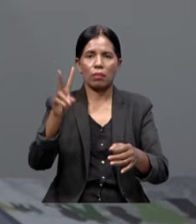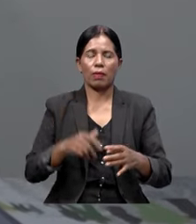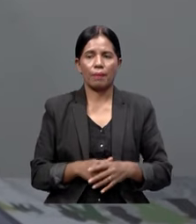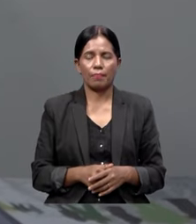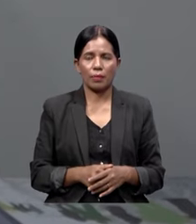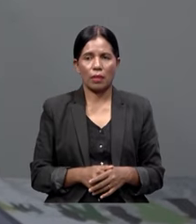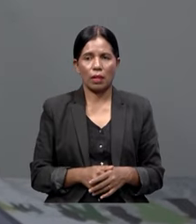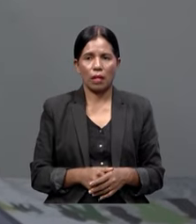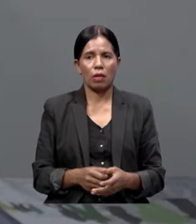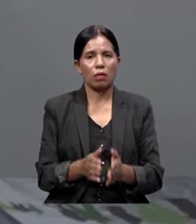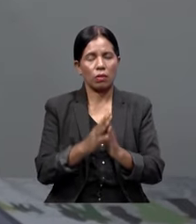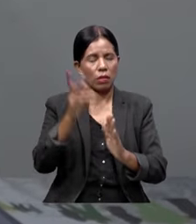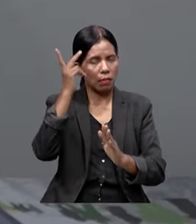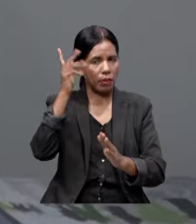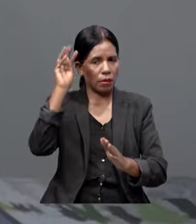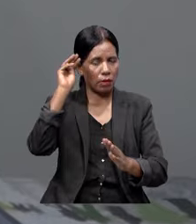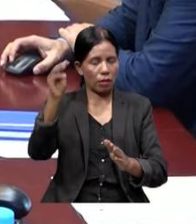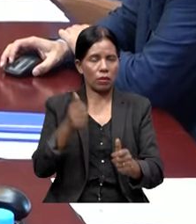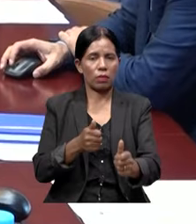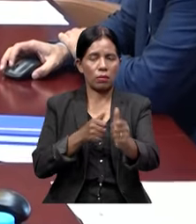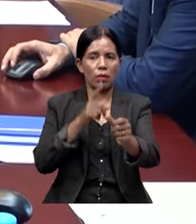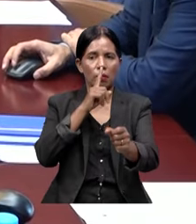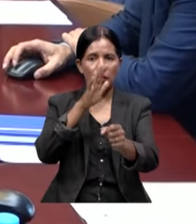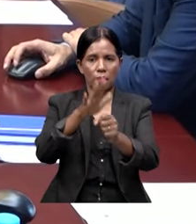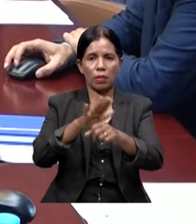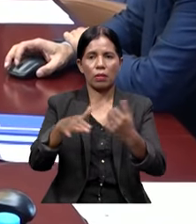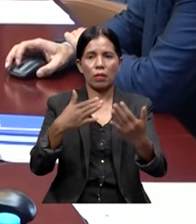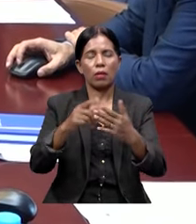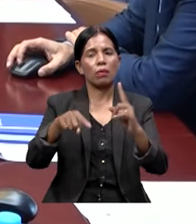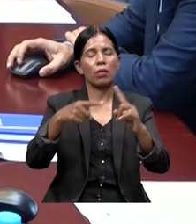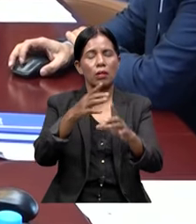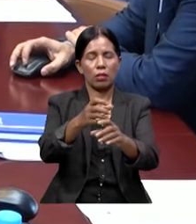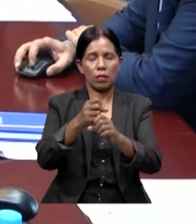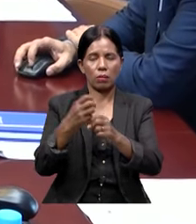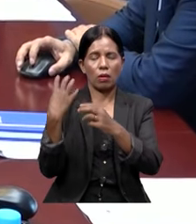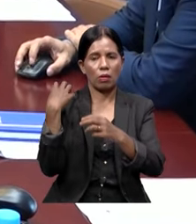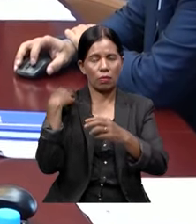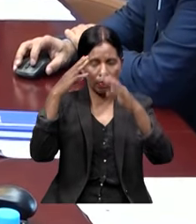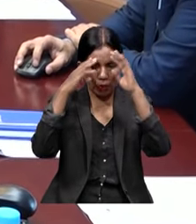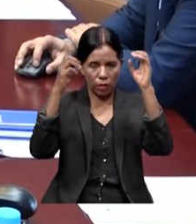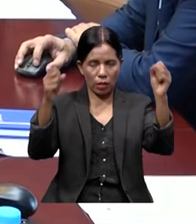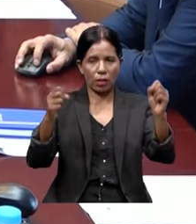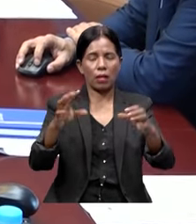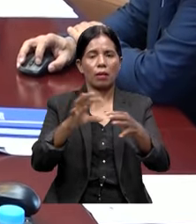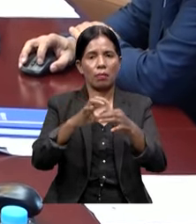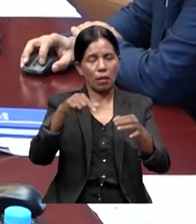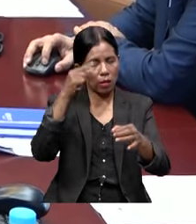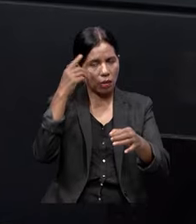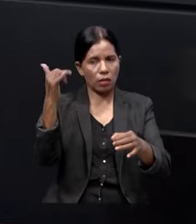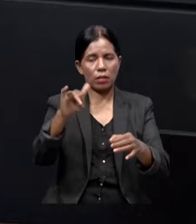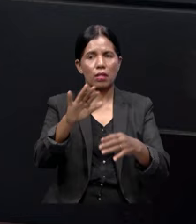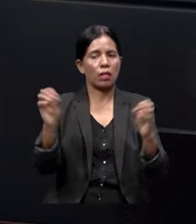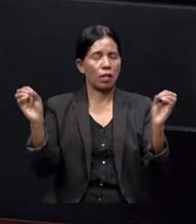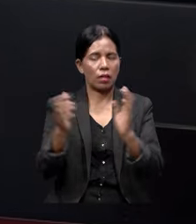Akademista ne mos husu atu primeiro ministro cumpri nia promesa sira, wain hira simu posi iha palacio presidente, katak membro governo sira ne